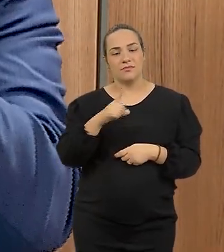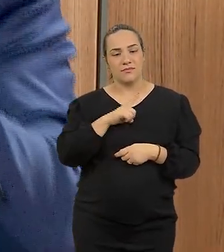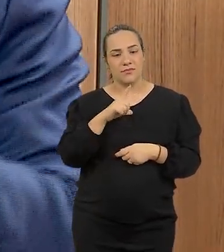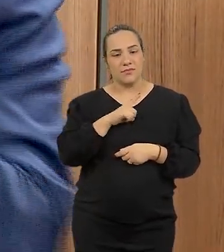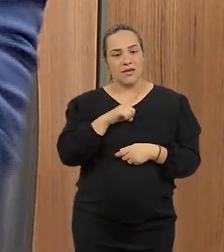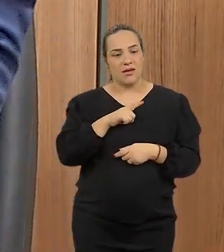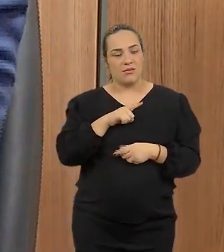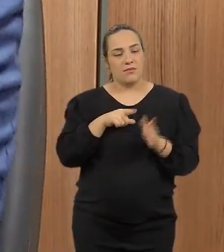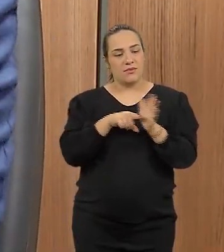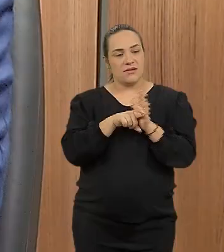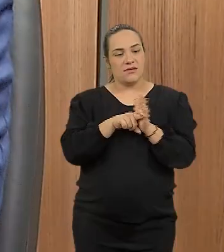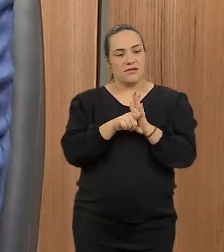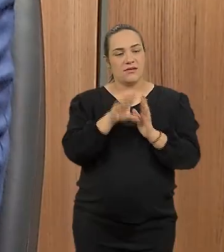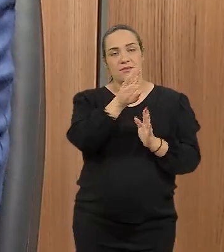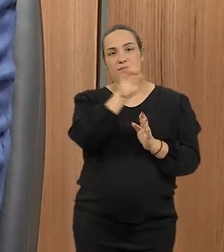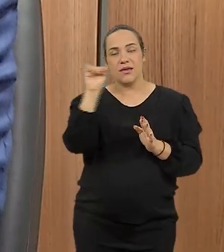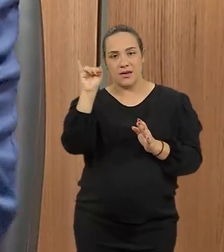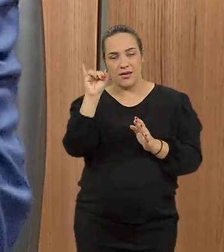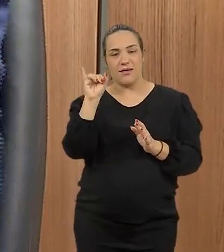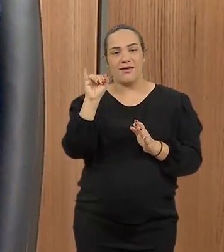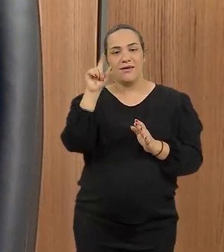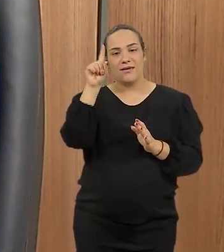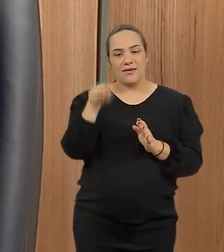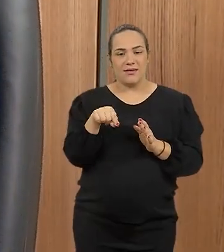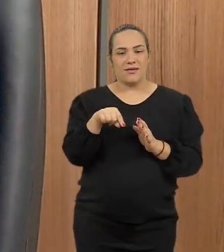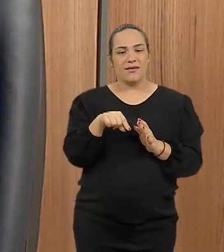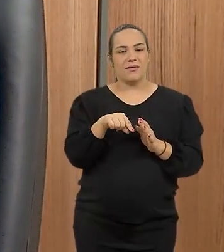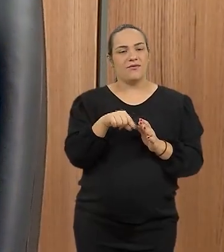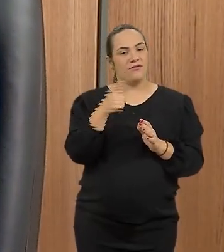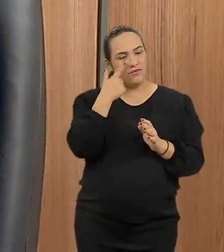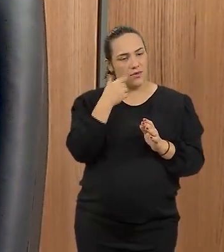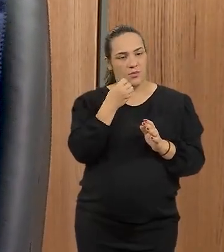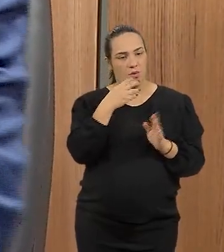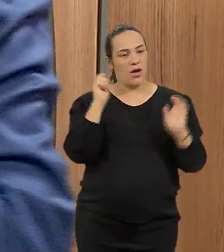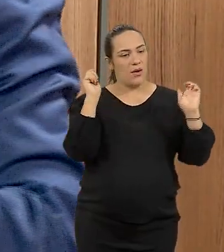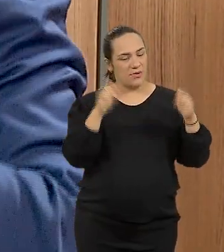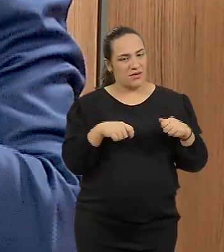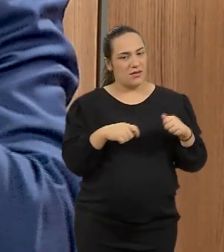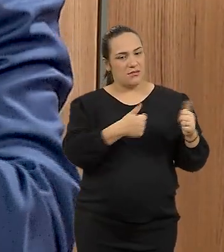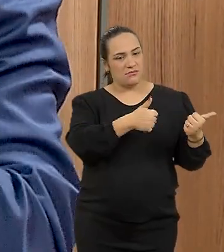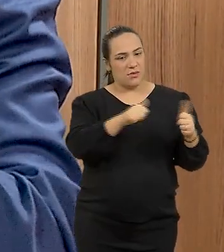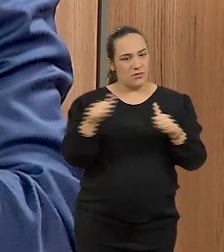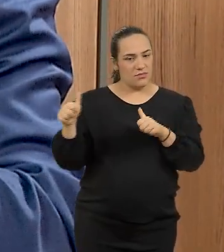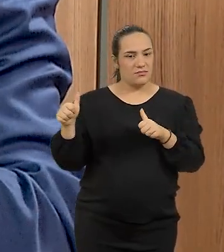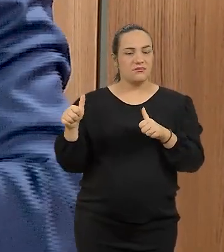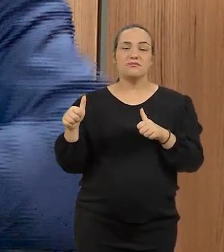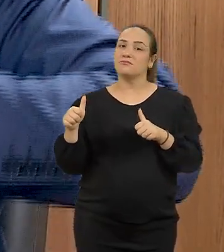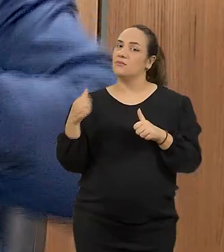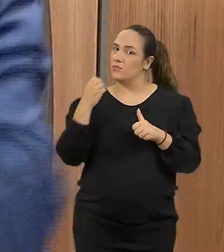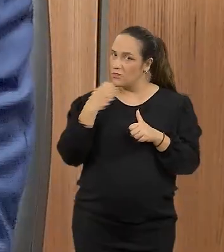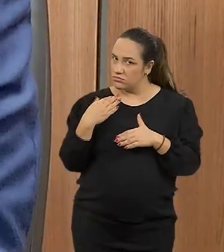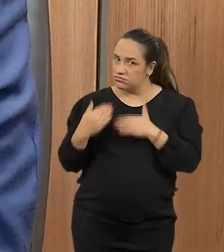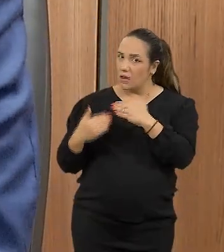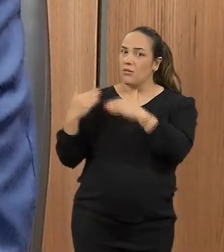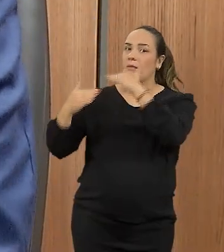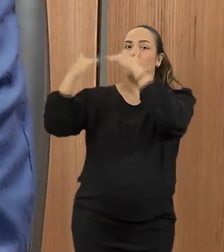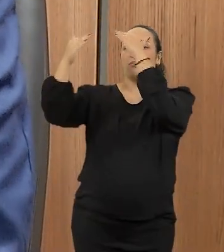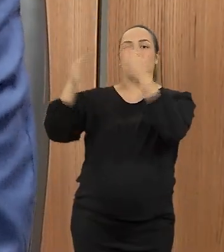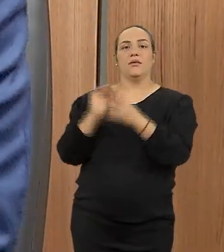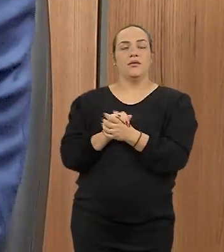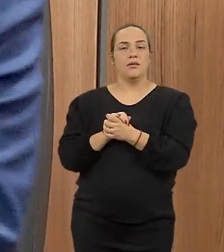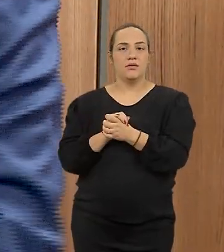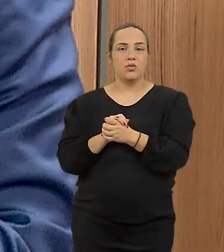NUPEMEC com BI, que levanta a efetividade de cada mediador. E há também houve uma